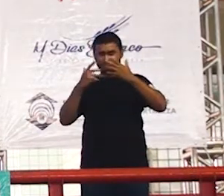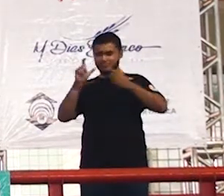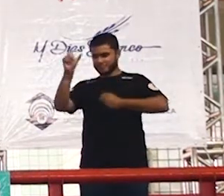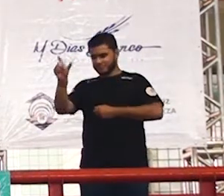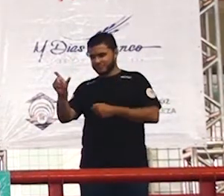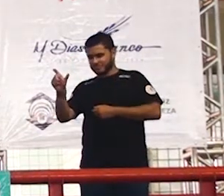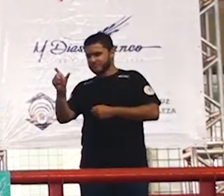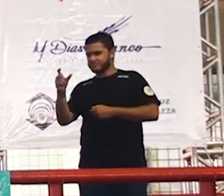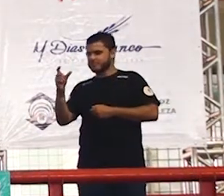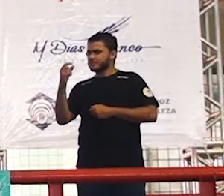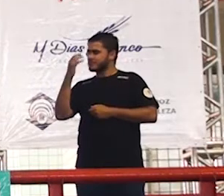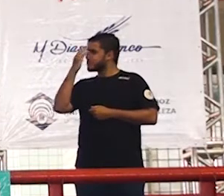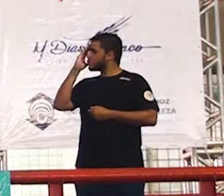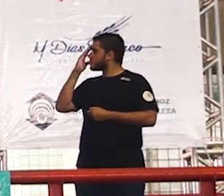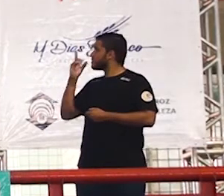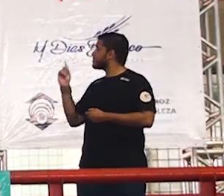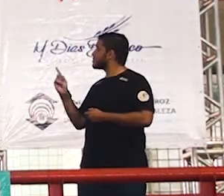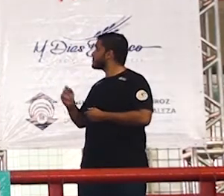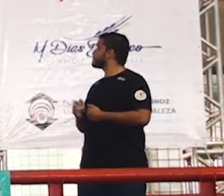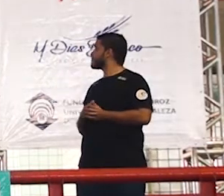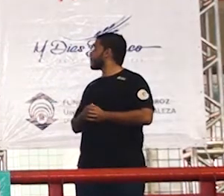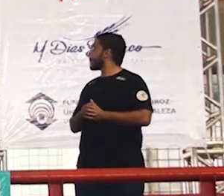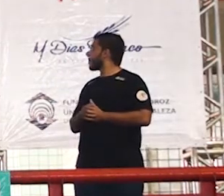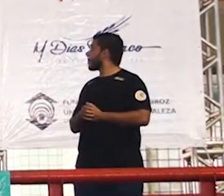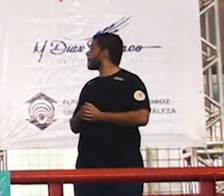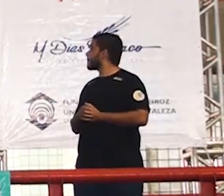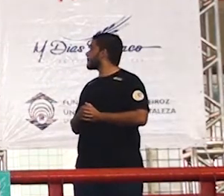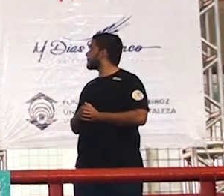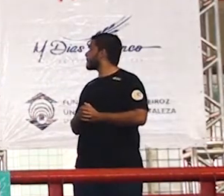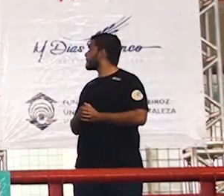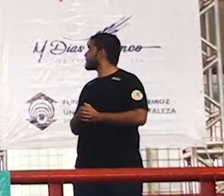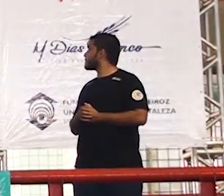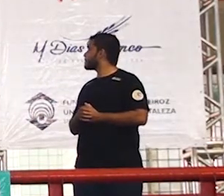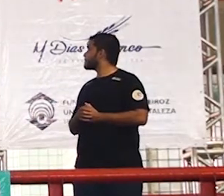não dá nem para... A gente tem até trabalho para entender o que ele quis dizer.